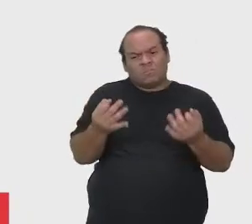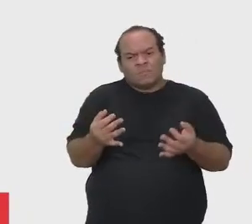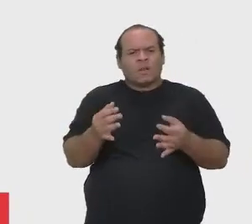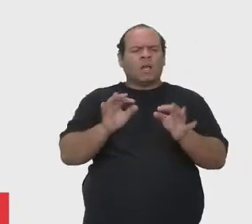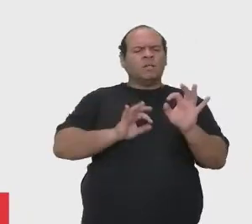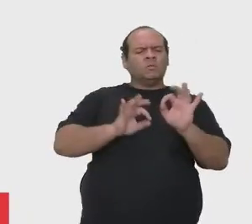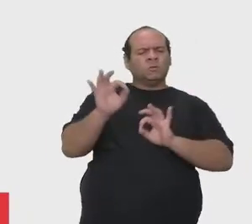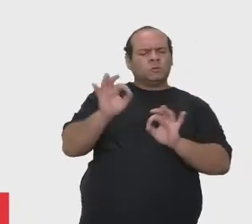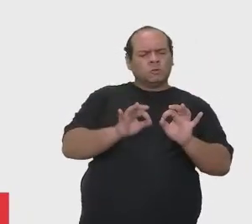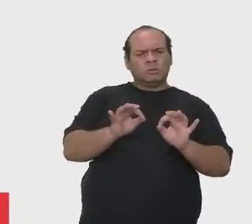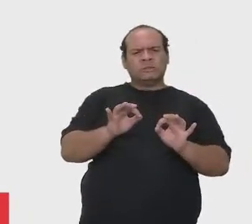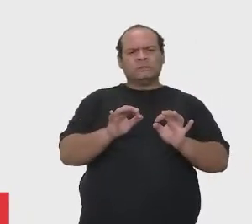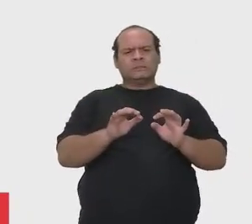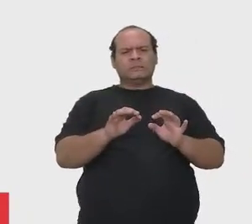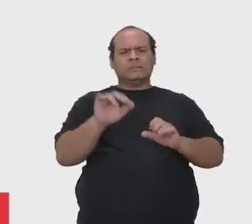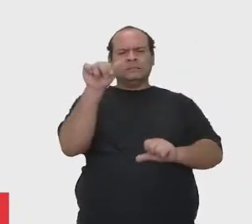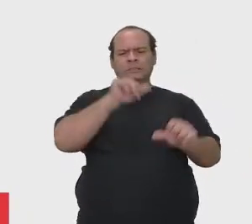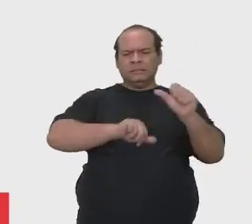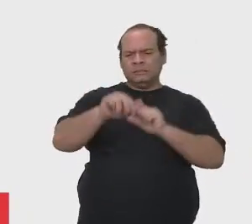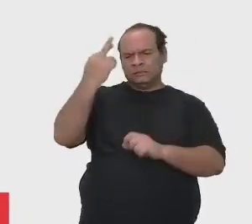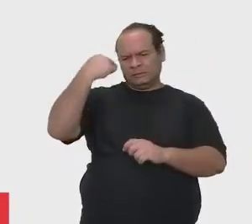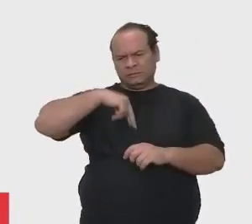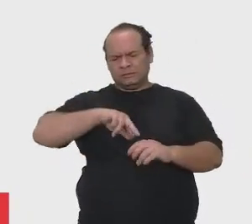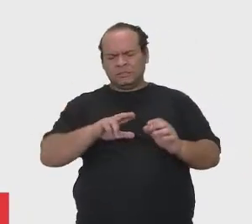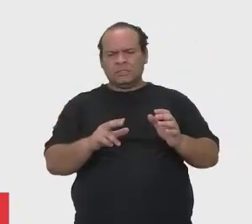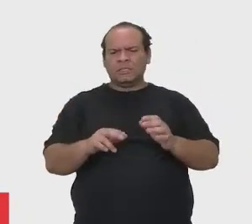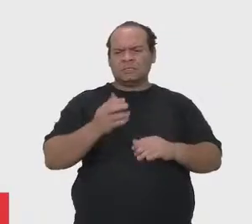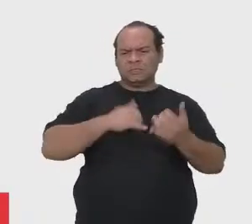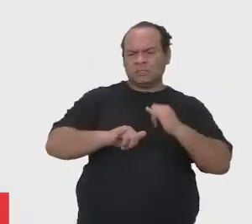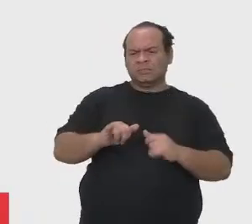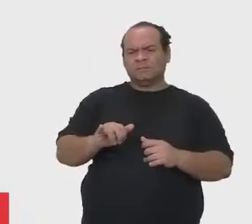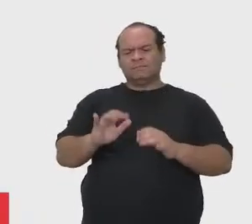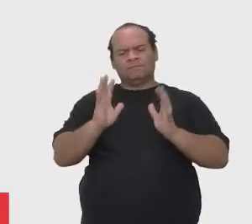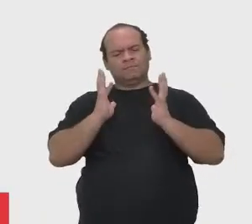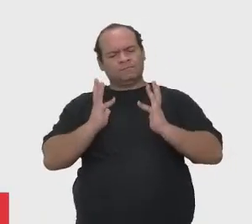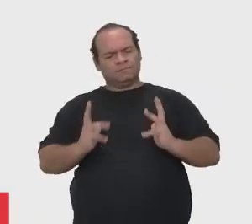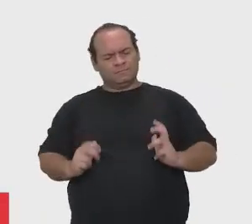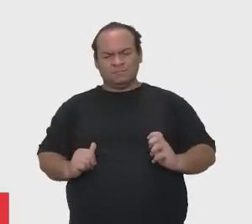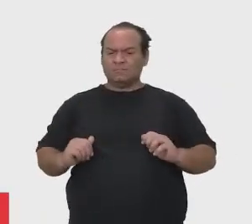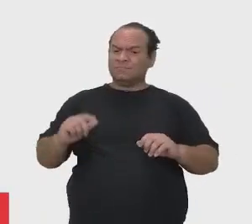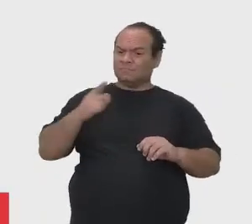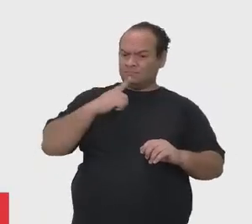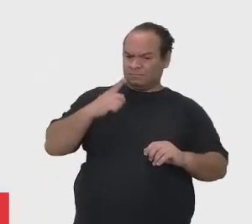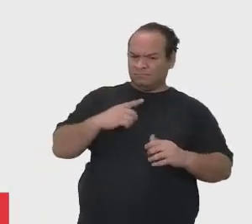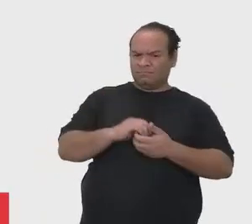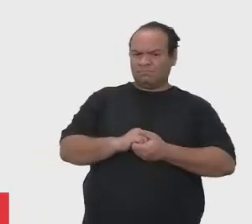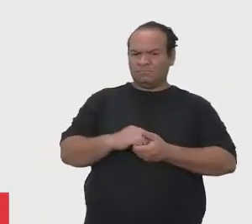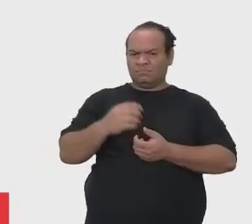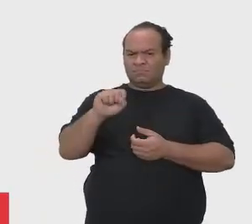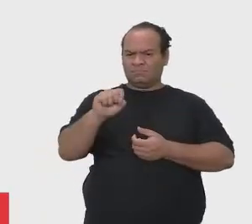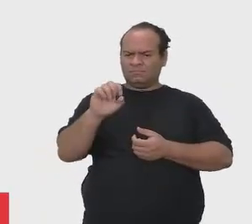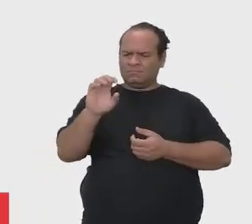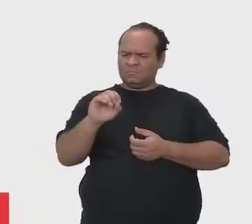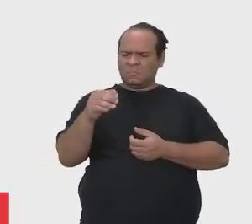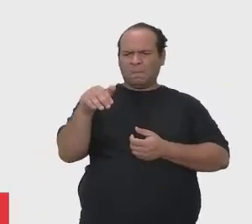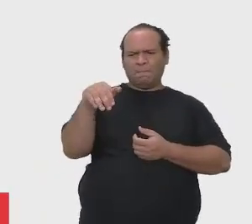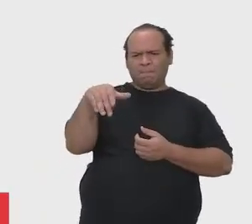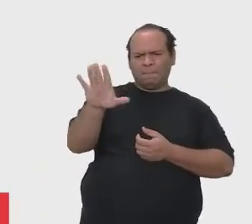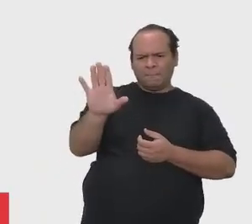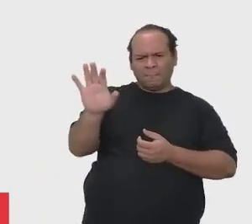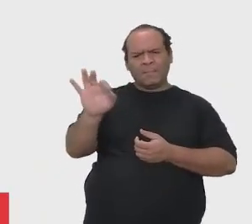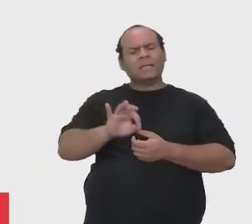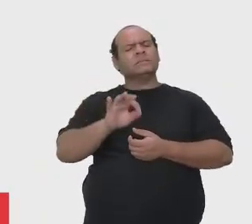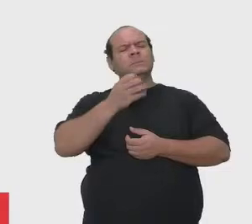transição energética, energia limpa. Poxa, o Brasil tem uma matriz que é mais de